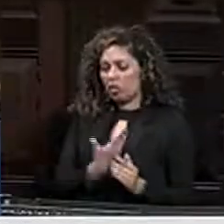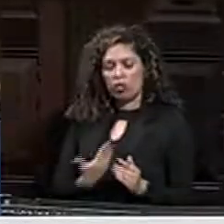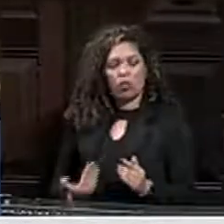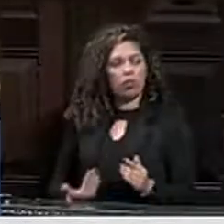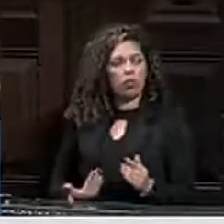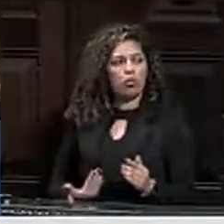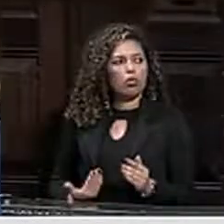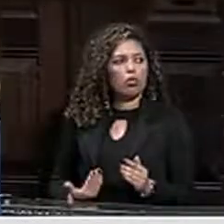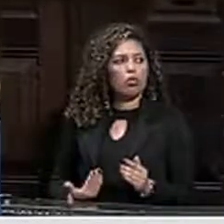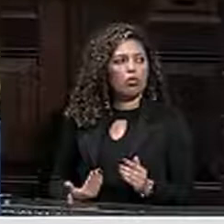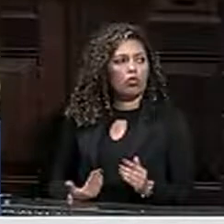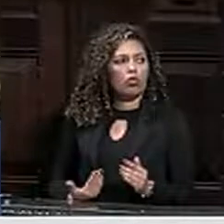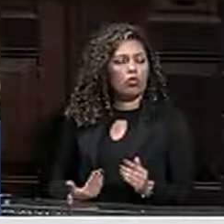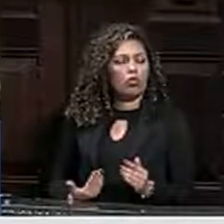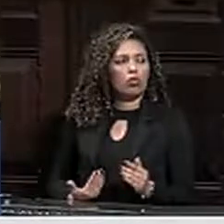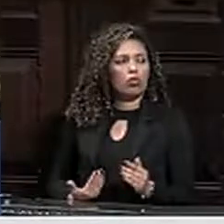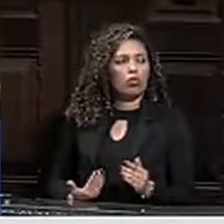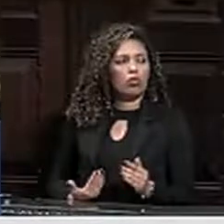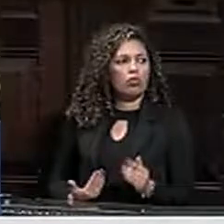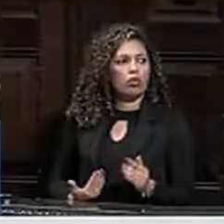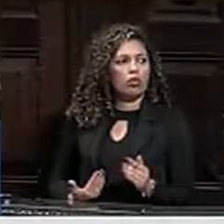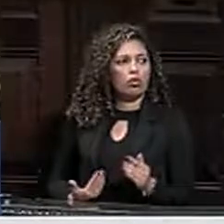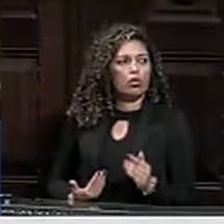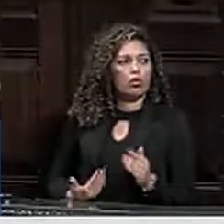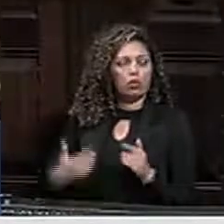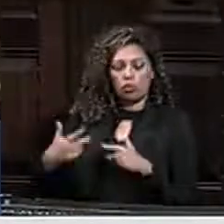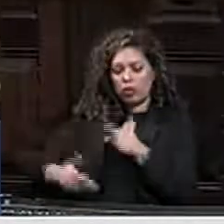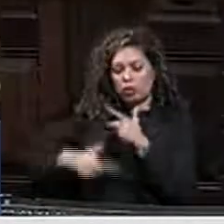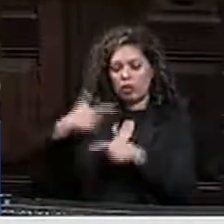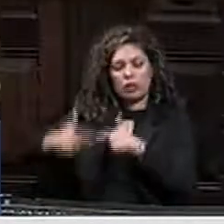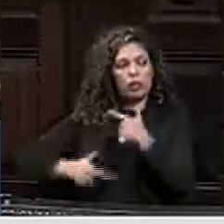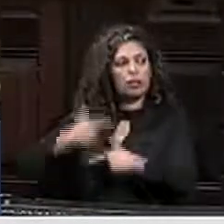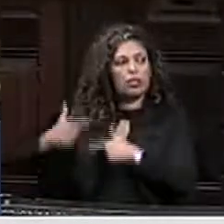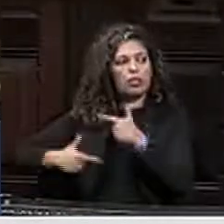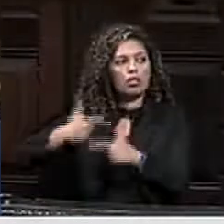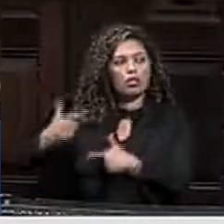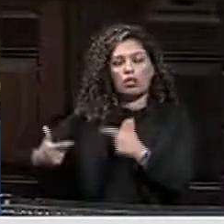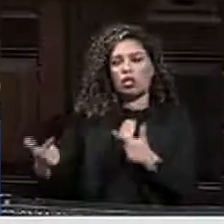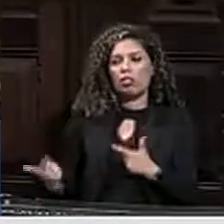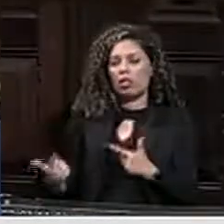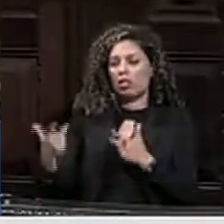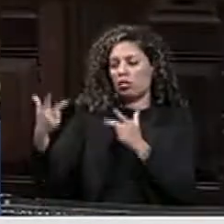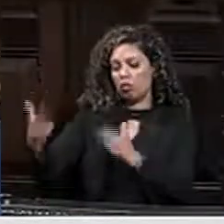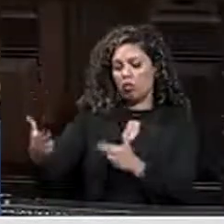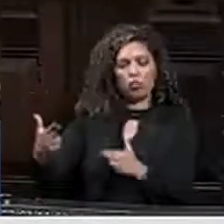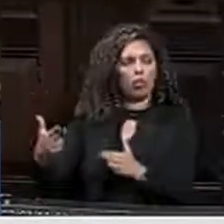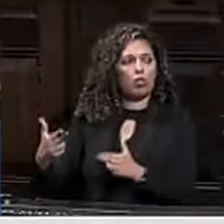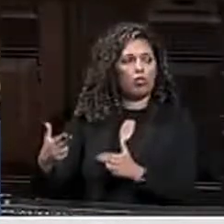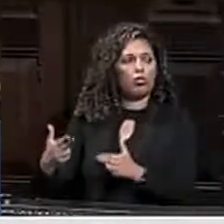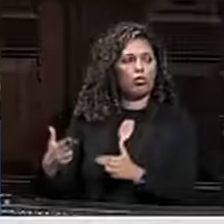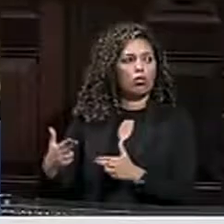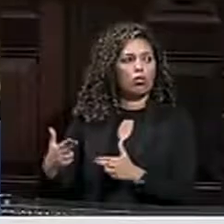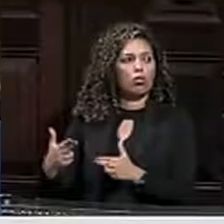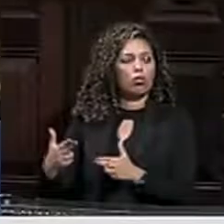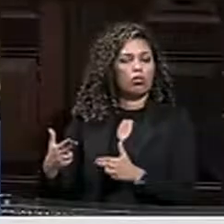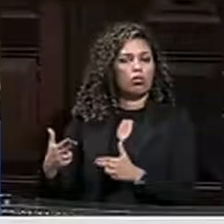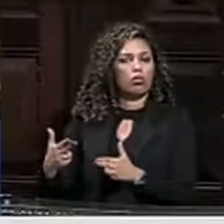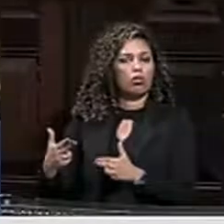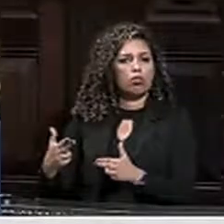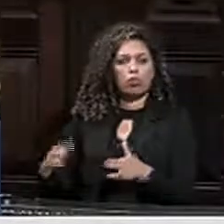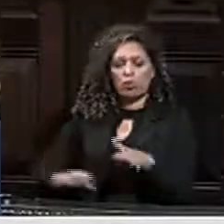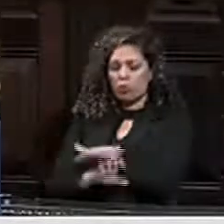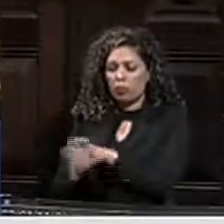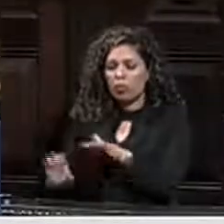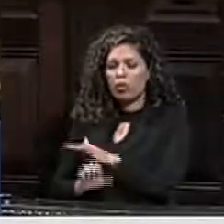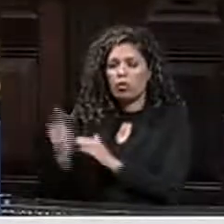o mesmo tratamento ou a mesma deferência dada quando se trata, por exemplo, no caso dos servidores